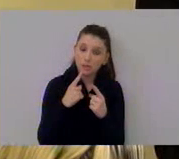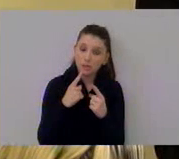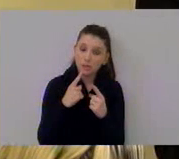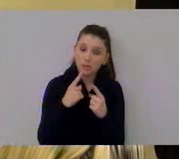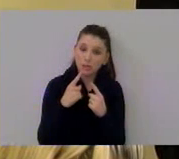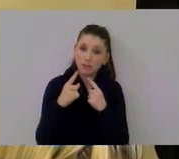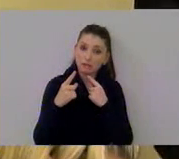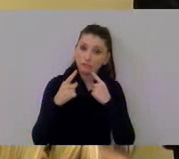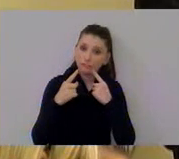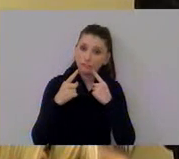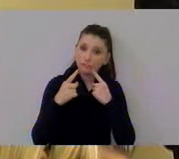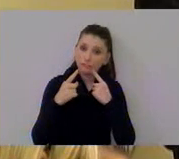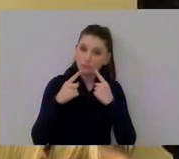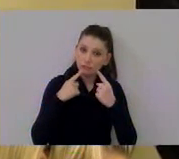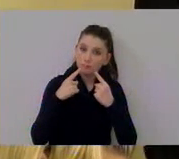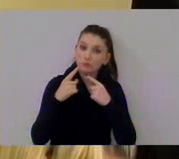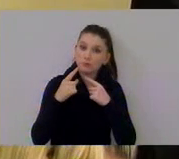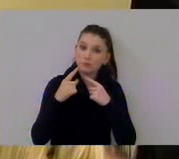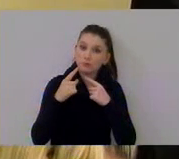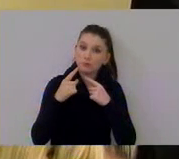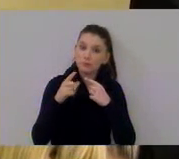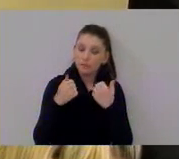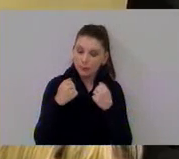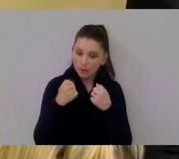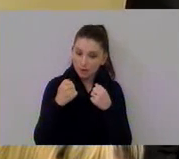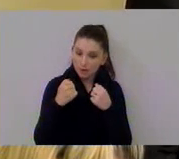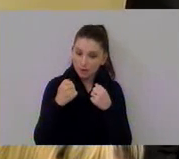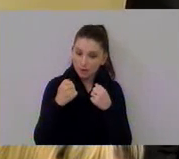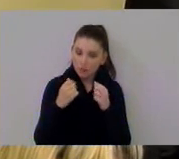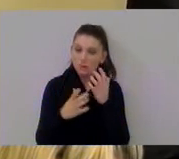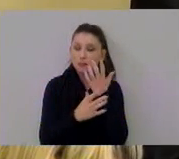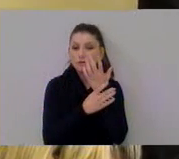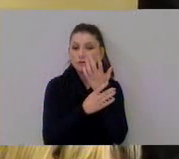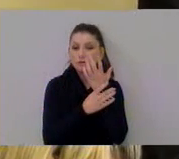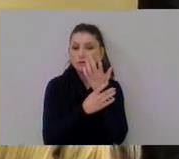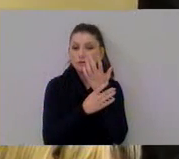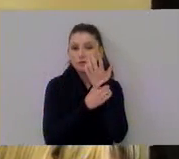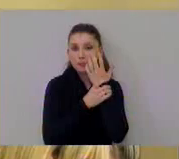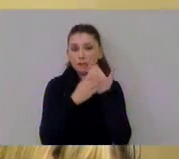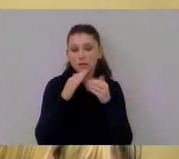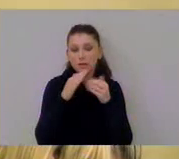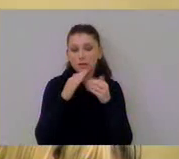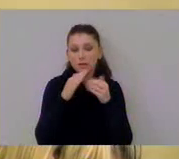aumento da segurança serão levadas adiante. Obrigado, senhor presidente.